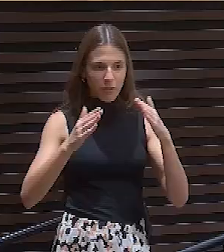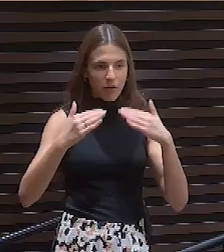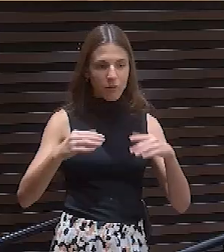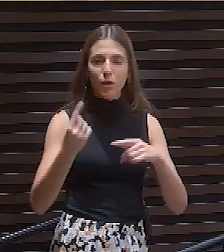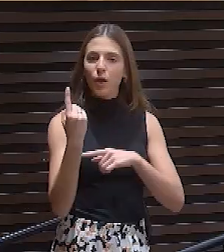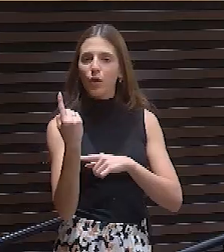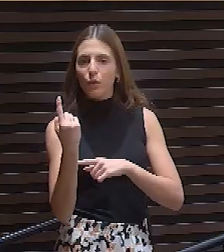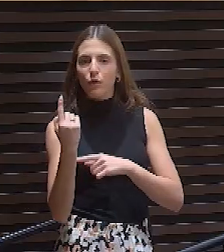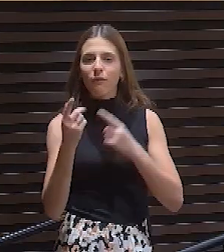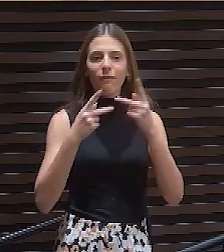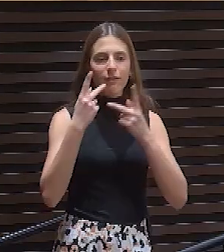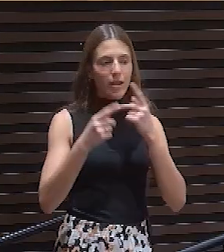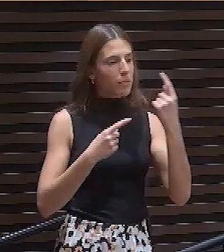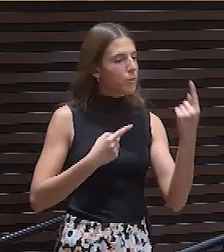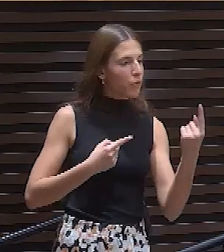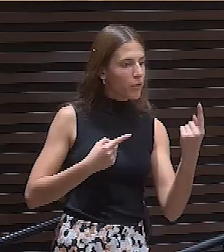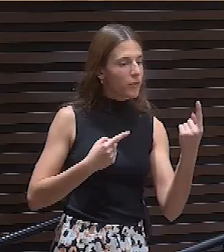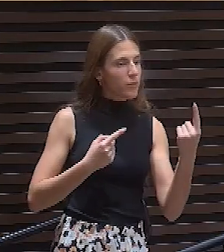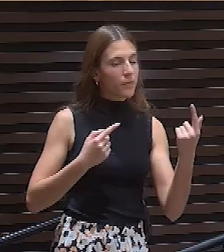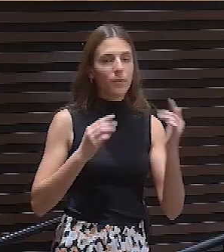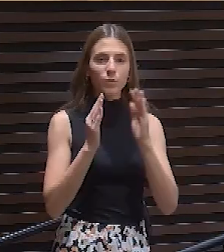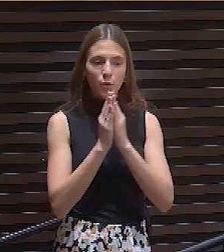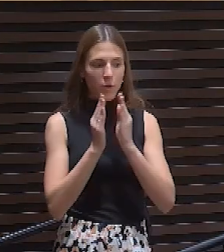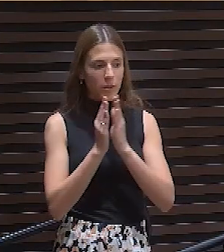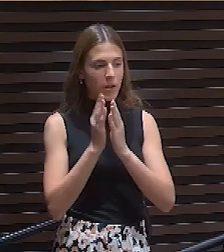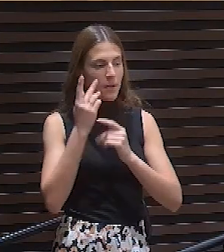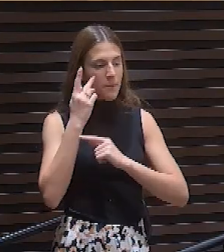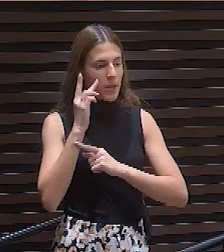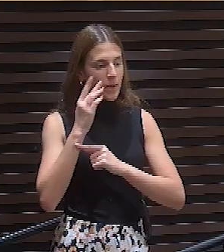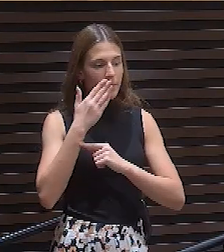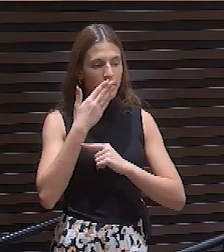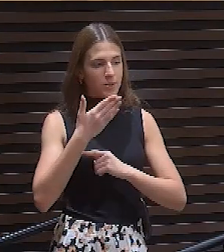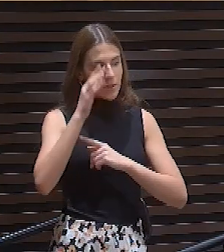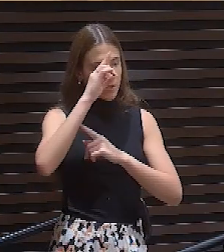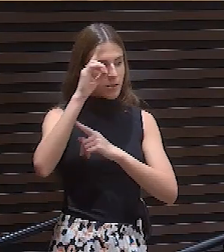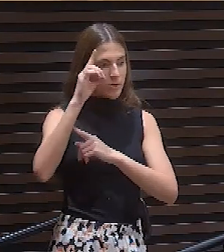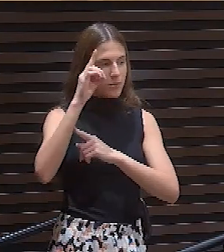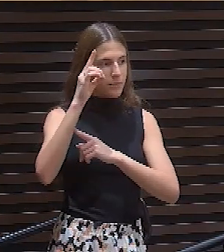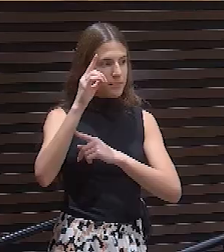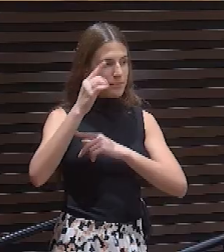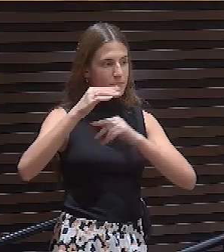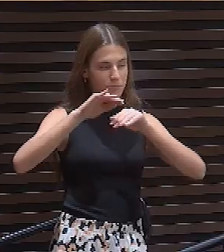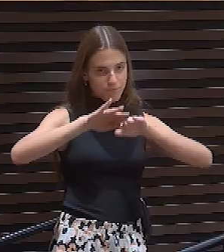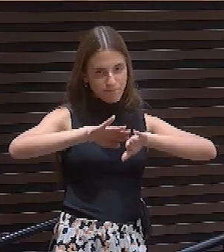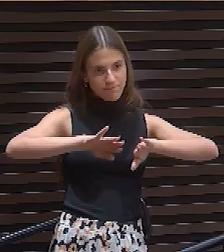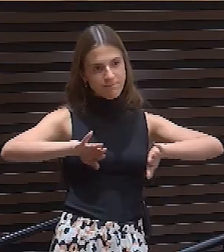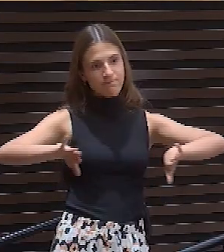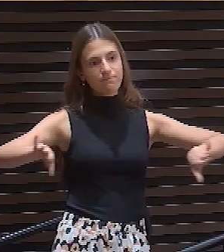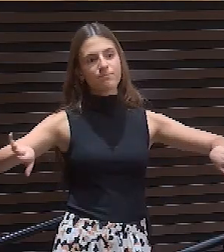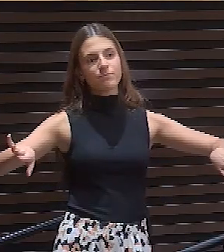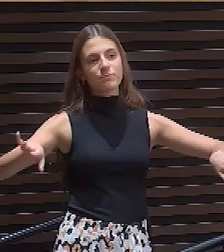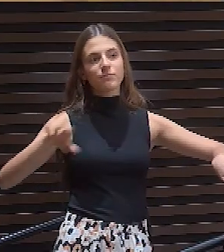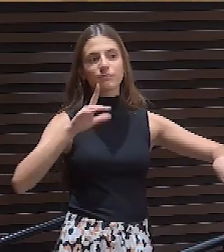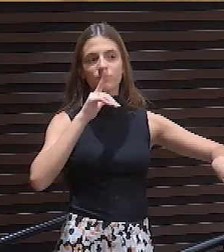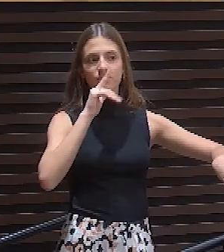outro assim, vamos orar pedindo a Deus para abrir o rio.